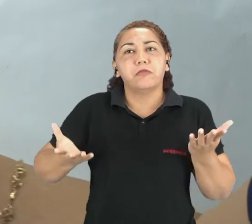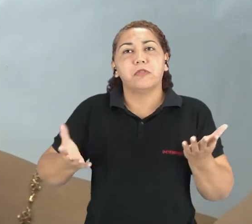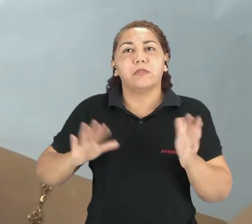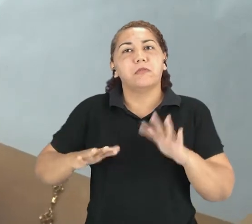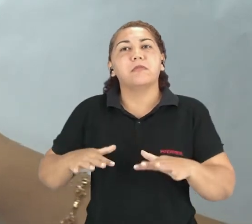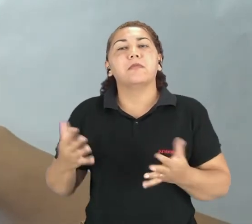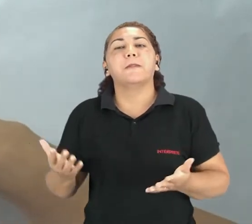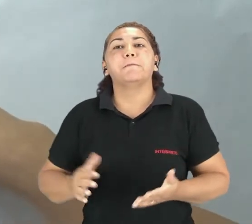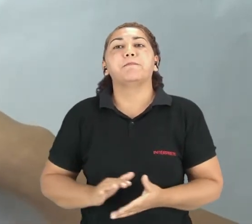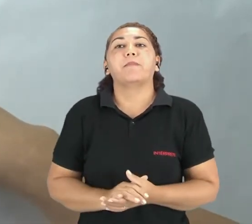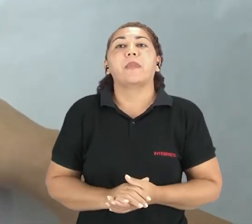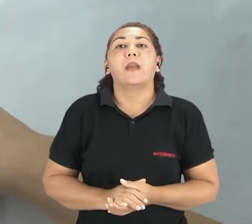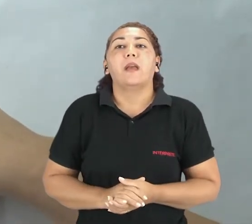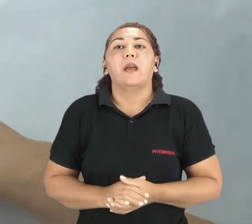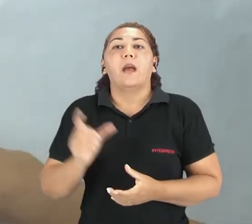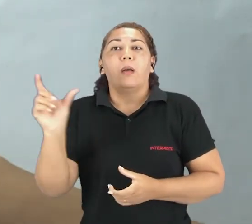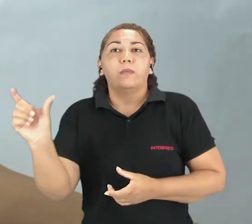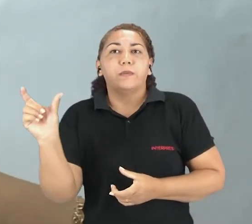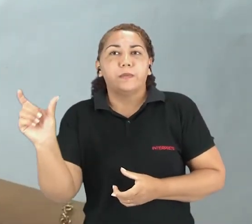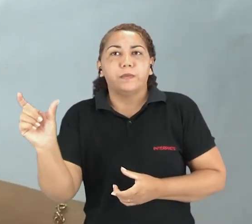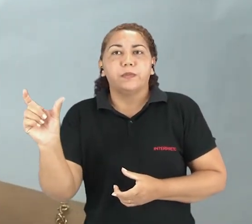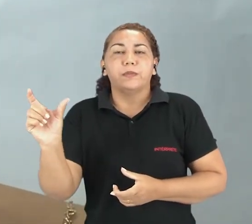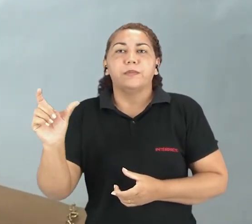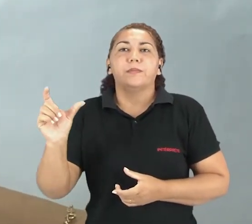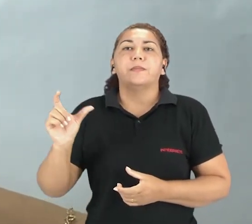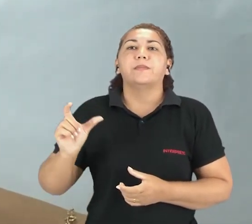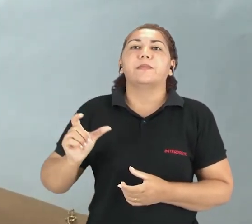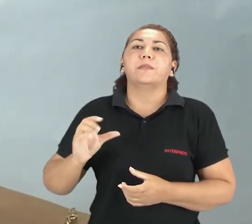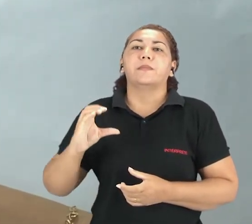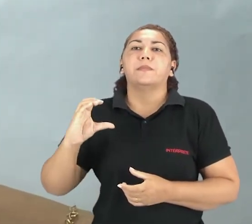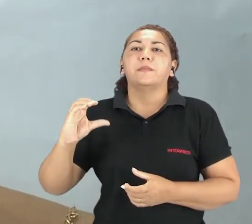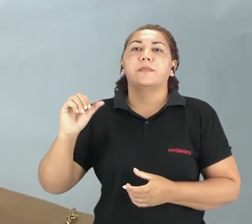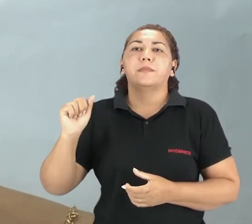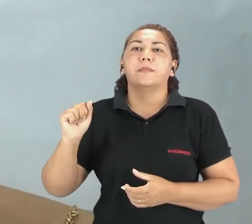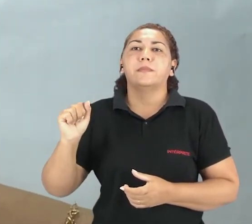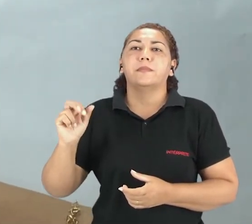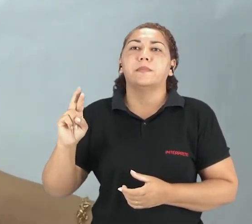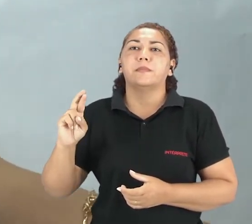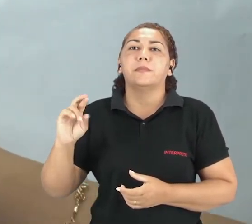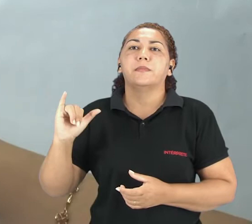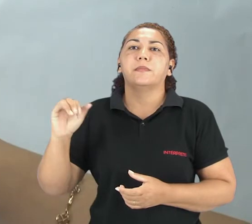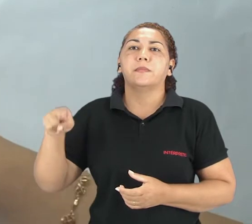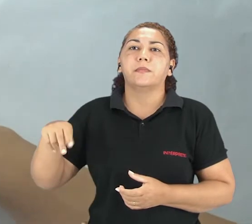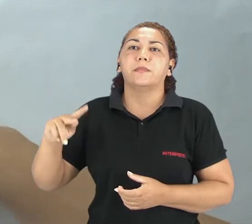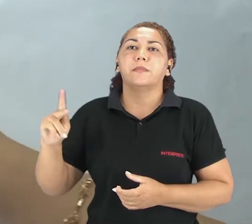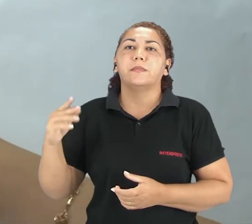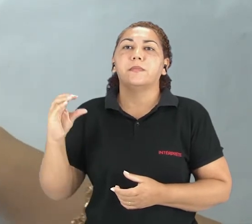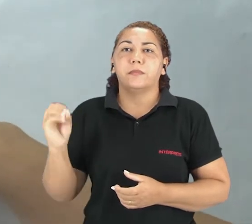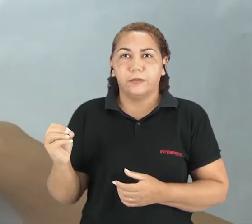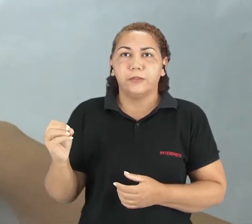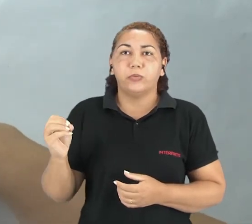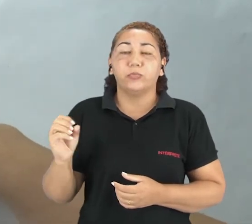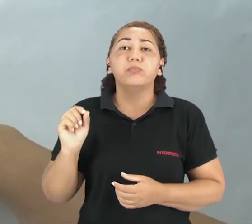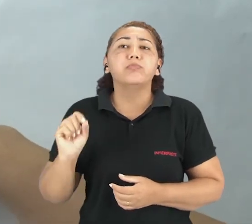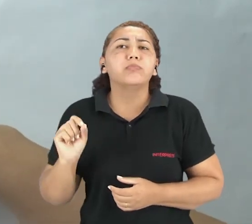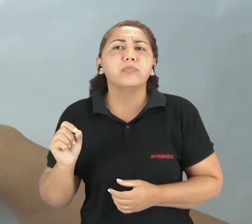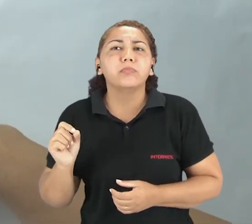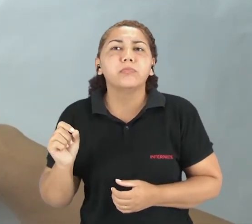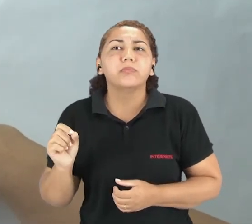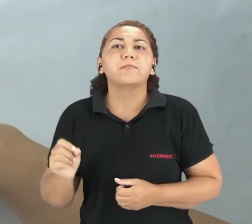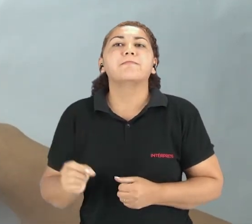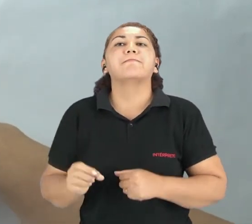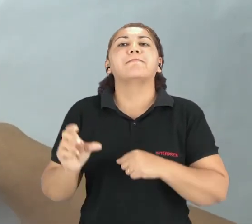palavra carrinho é um substantivo, porque aqui ele é um